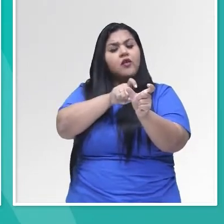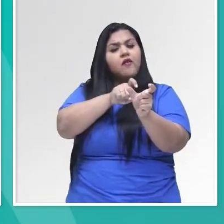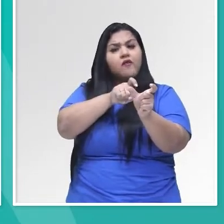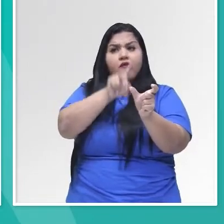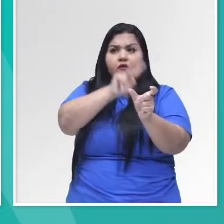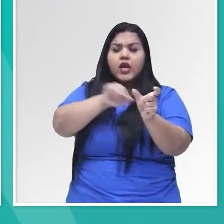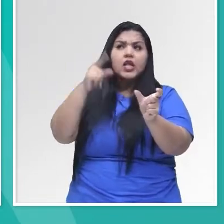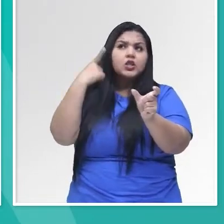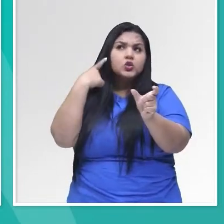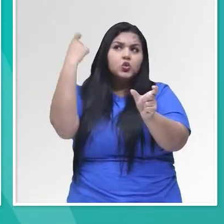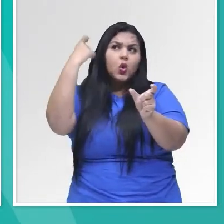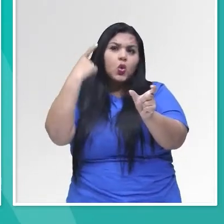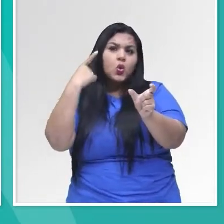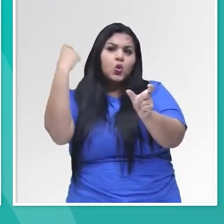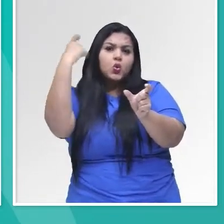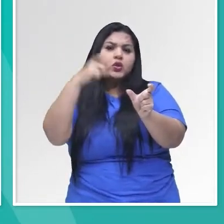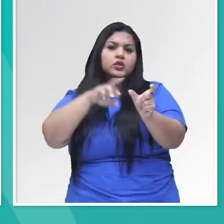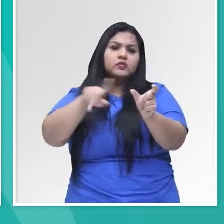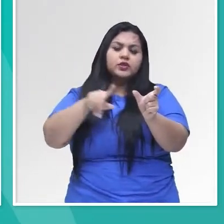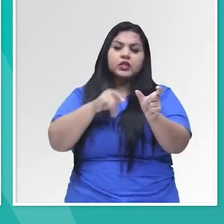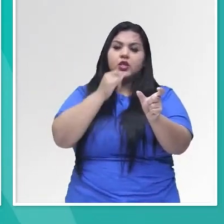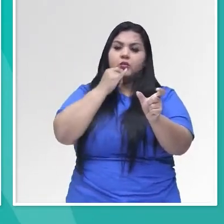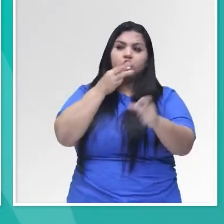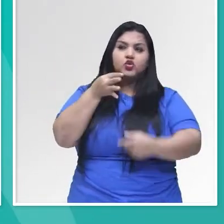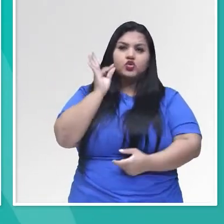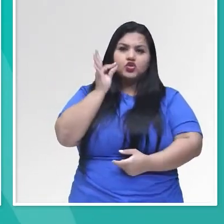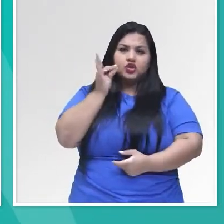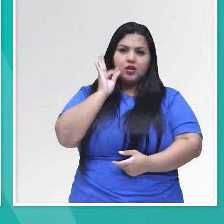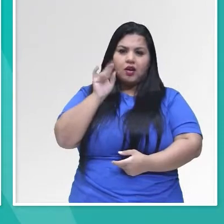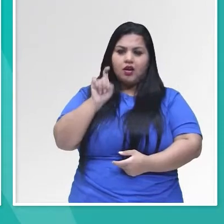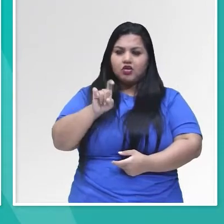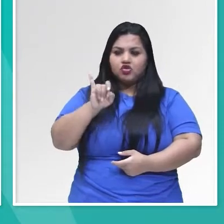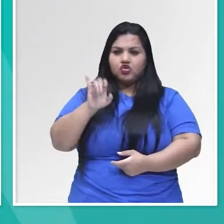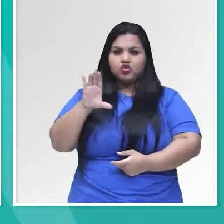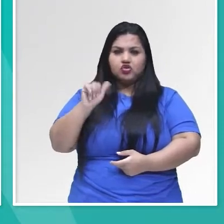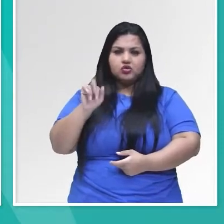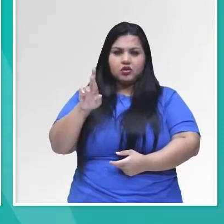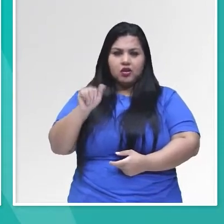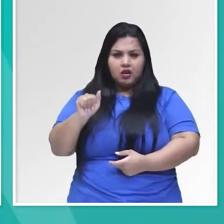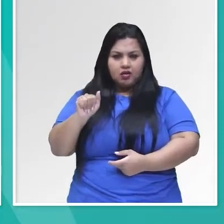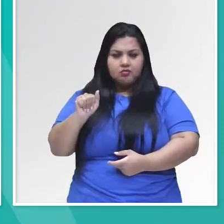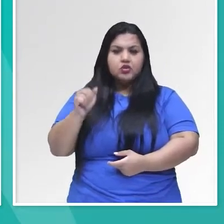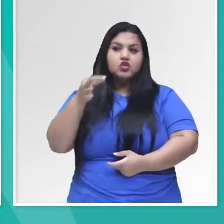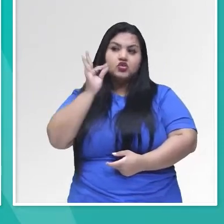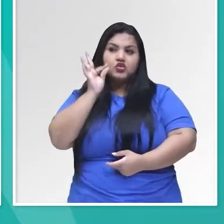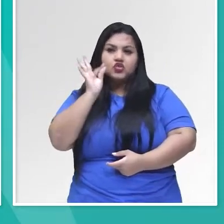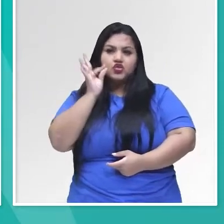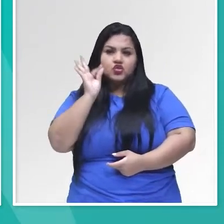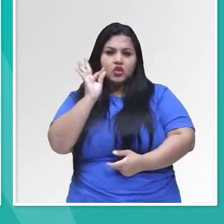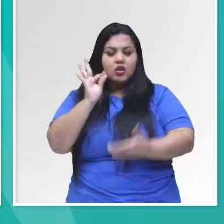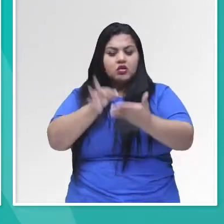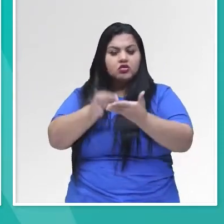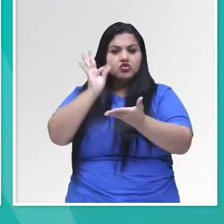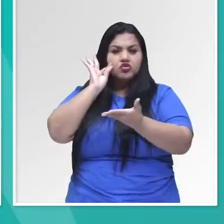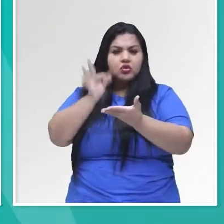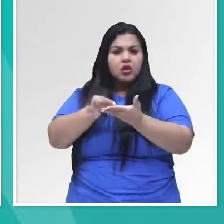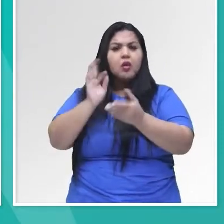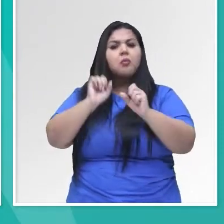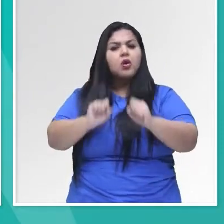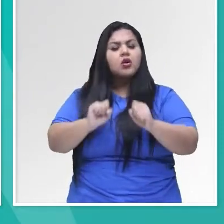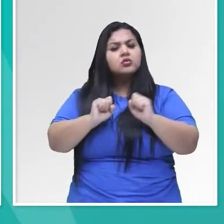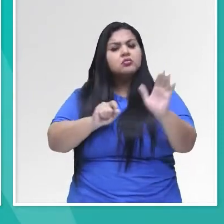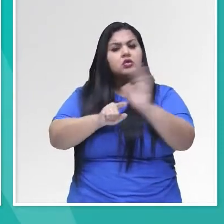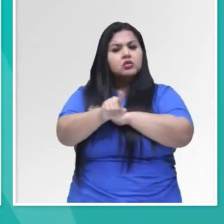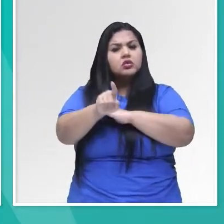sons diferentes? Xícara, por exemplo, não é isso? Xícara, olha só. Aí eu posso ainda